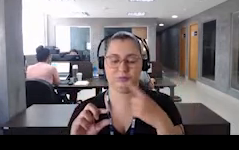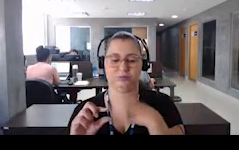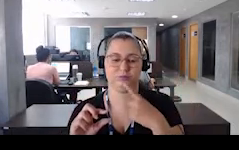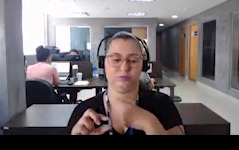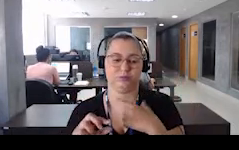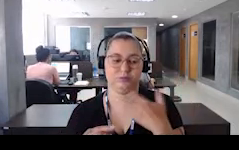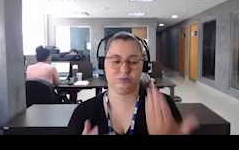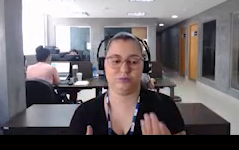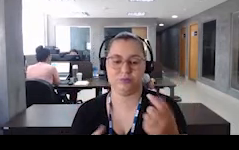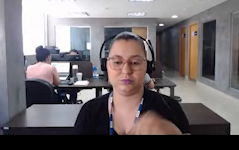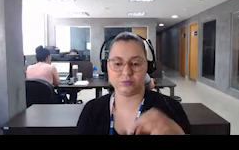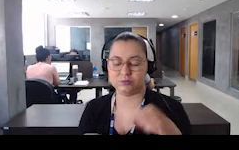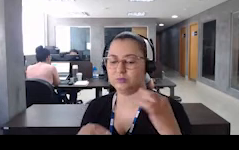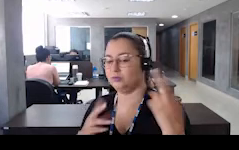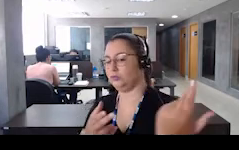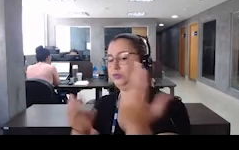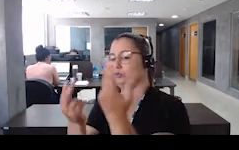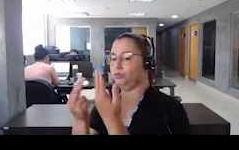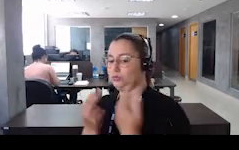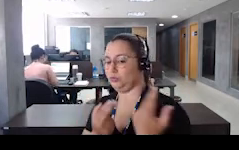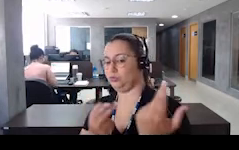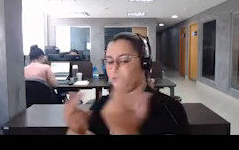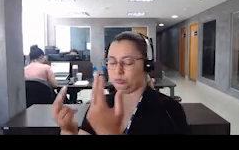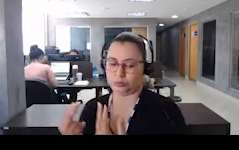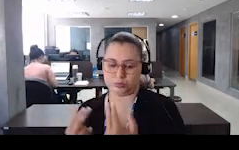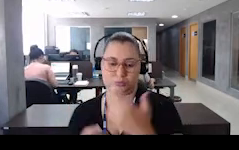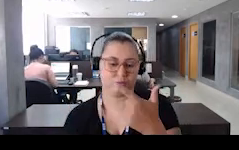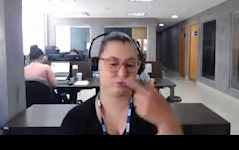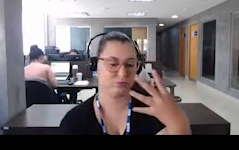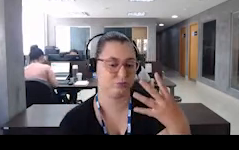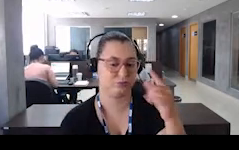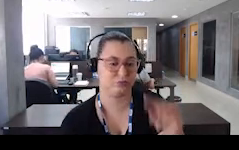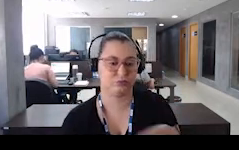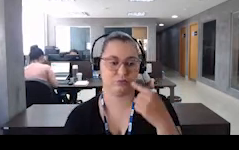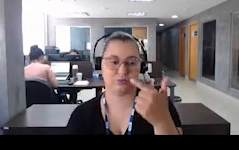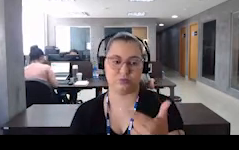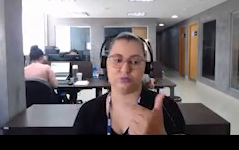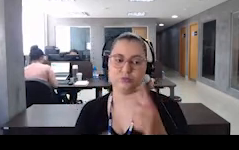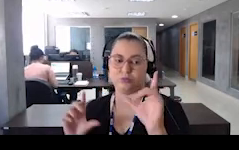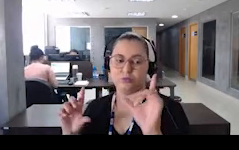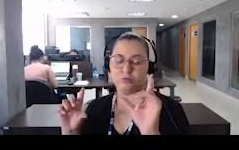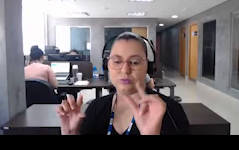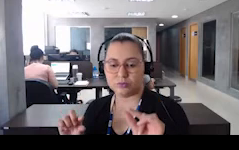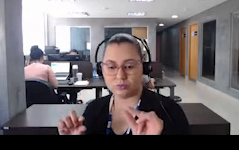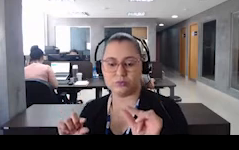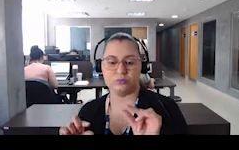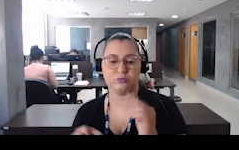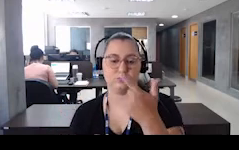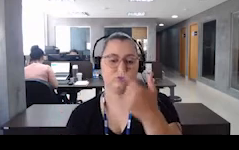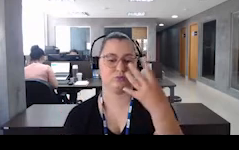menor resistência que a gente tem. No caso aqui são todas iguais, né? Então aqui, ó, 24,2 é bem menor do